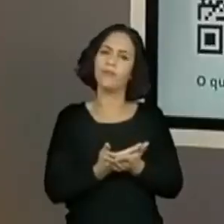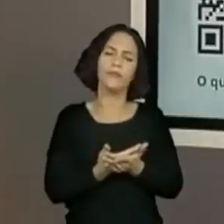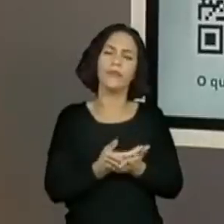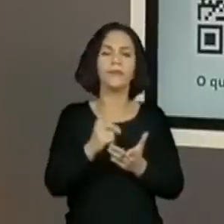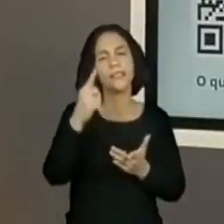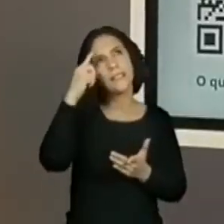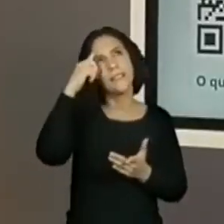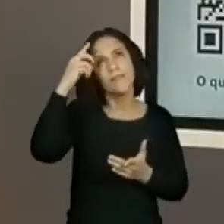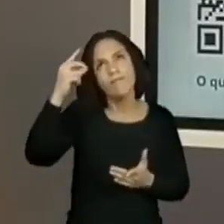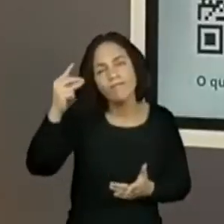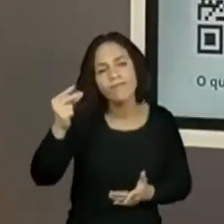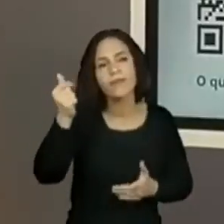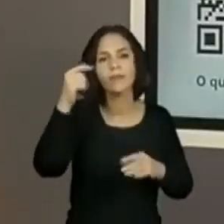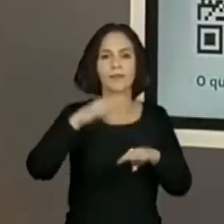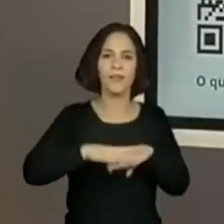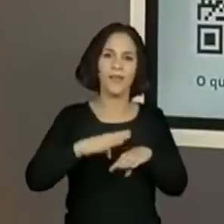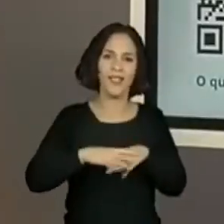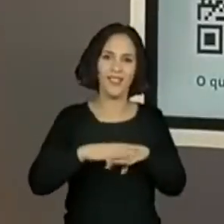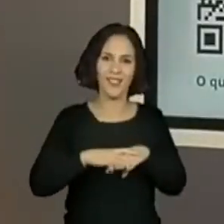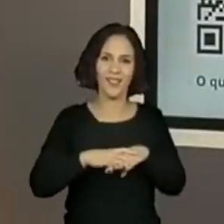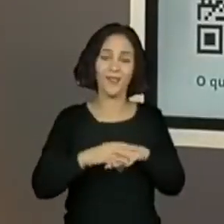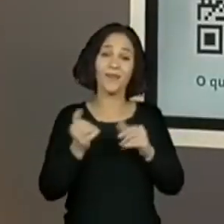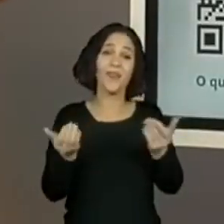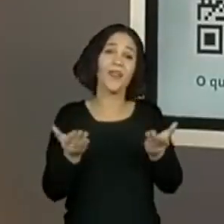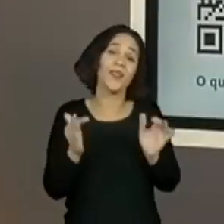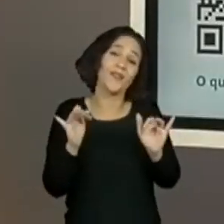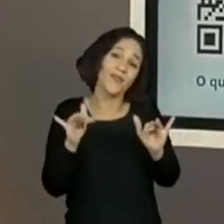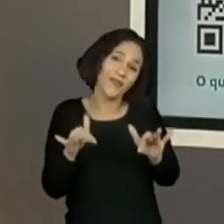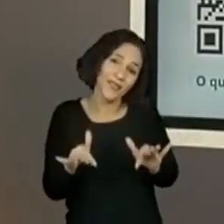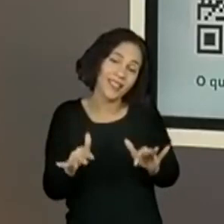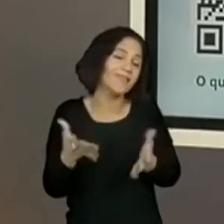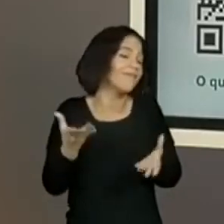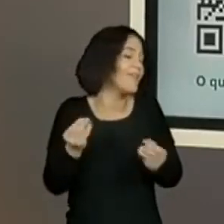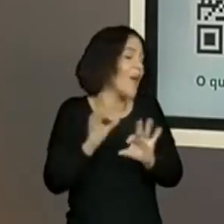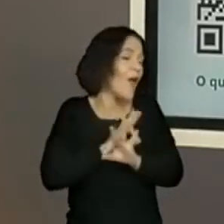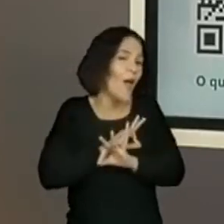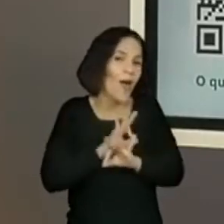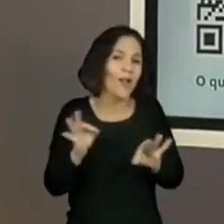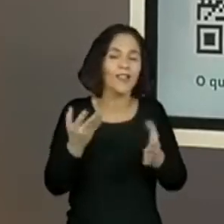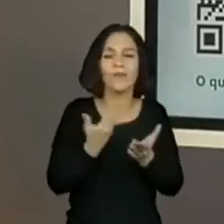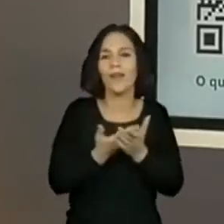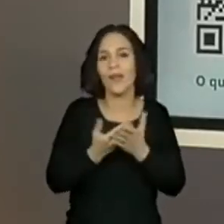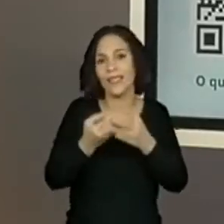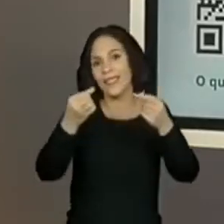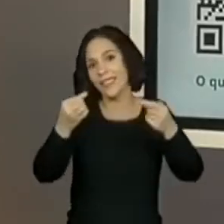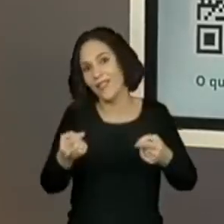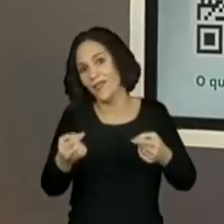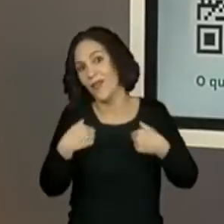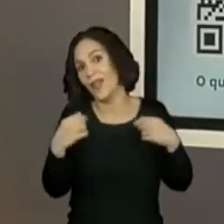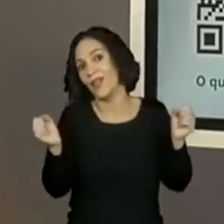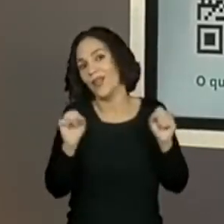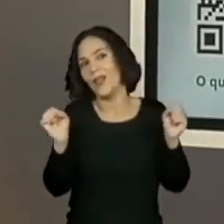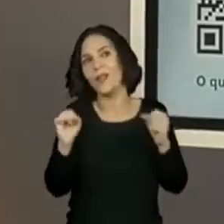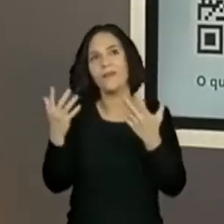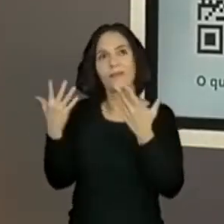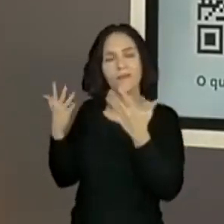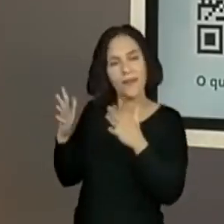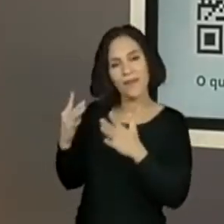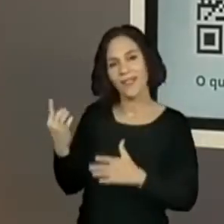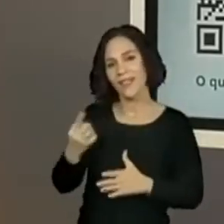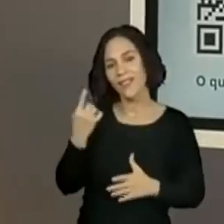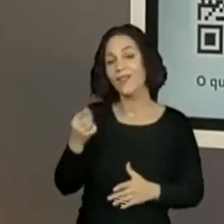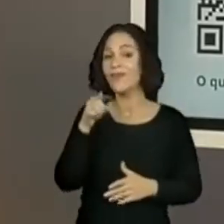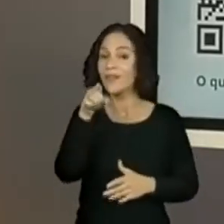para pensar na matemática. Tenho que terminar, porque foi muito gostosa, eu adoro essas aulas de desafio em matemática. Parabéns para nós,